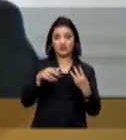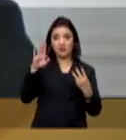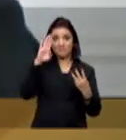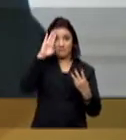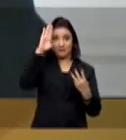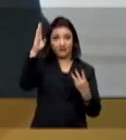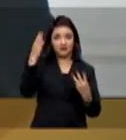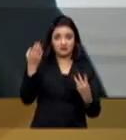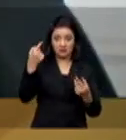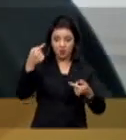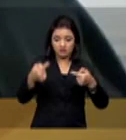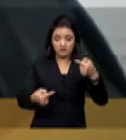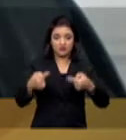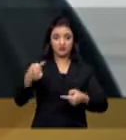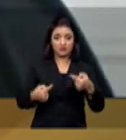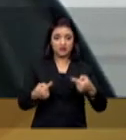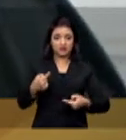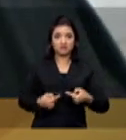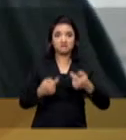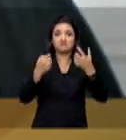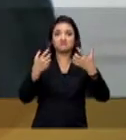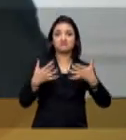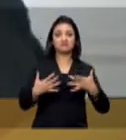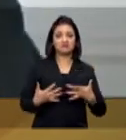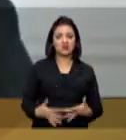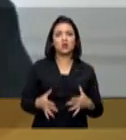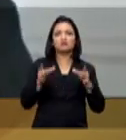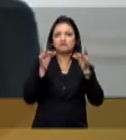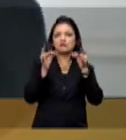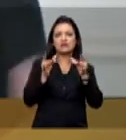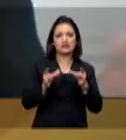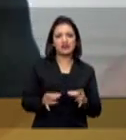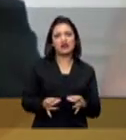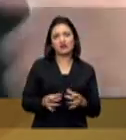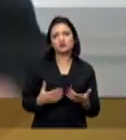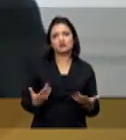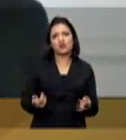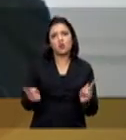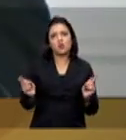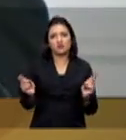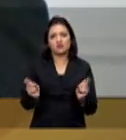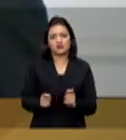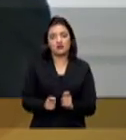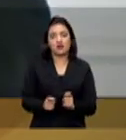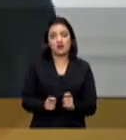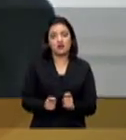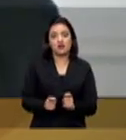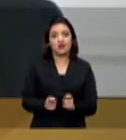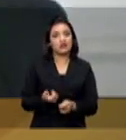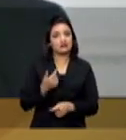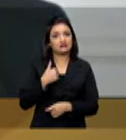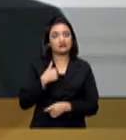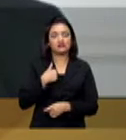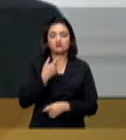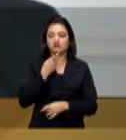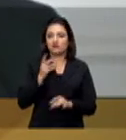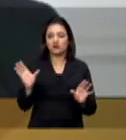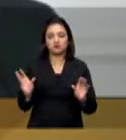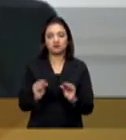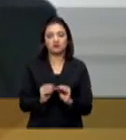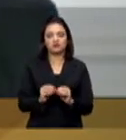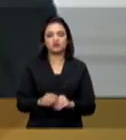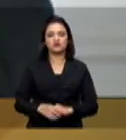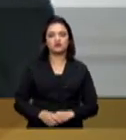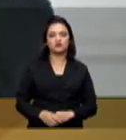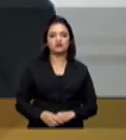dessa questão de forma extremamente minuciosa, o que vai possibilitar também é que eu seja extremamente